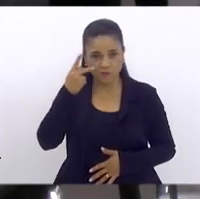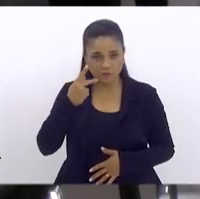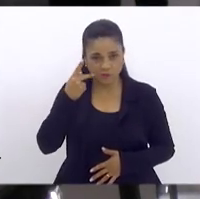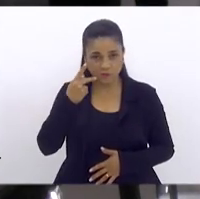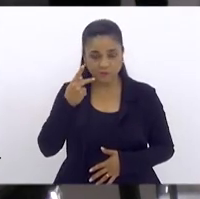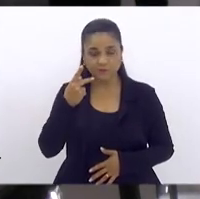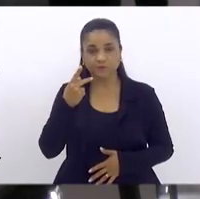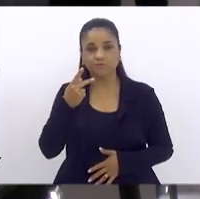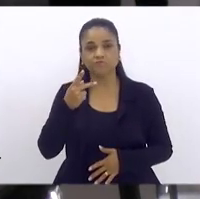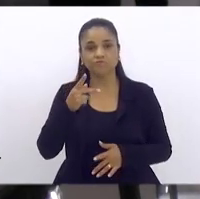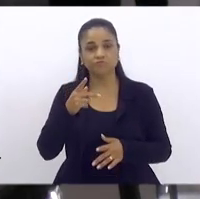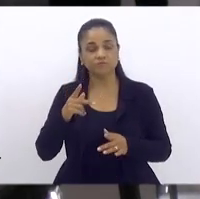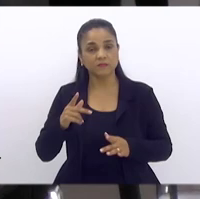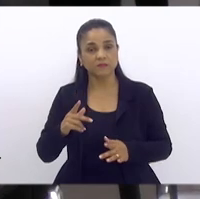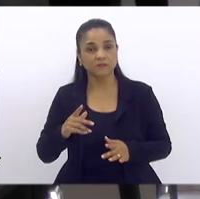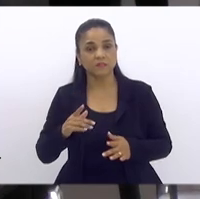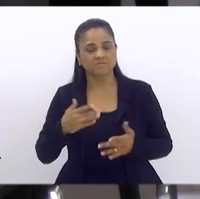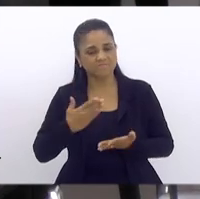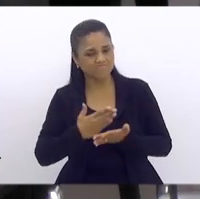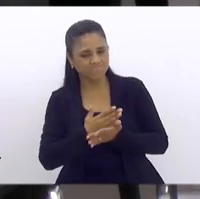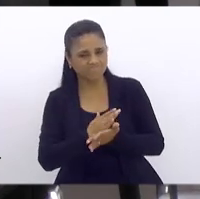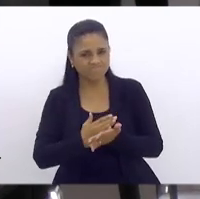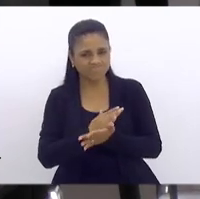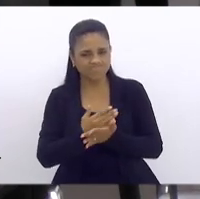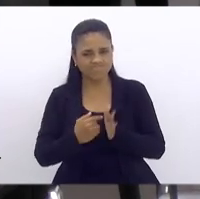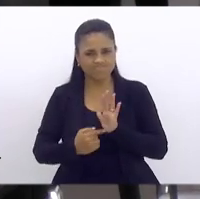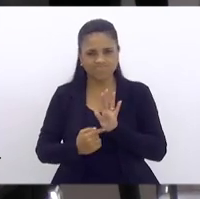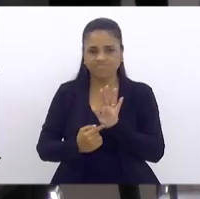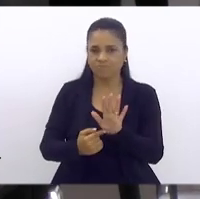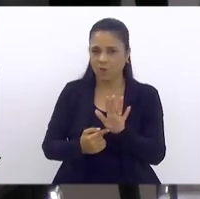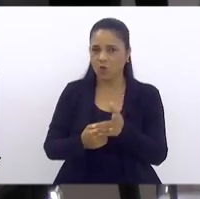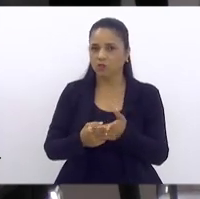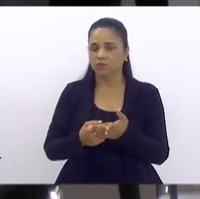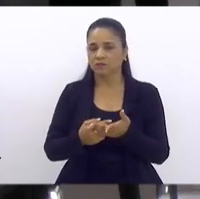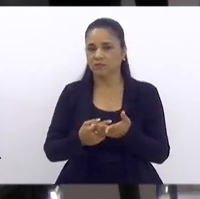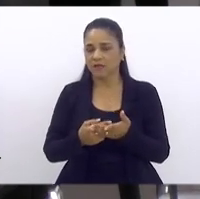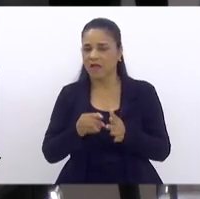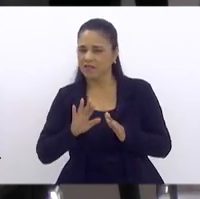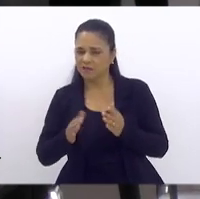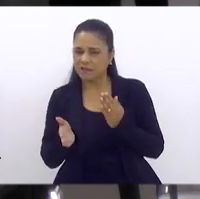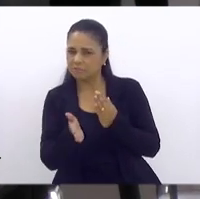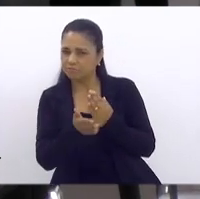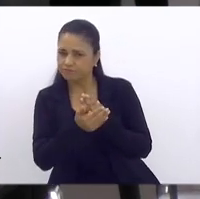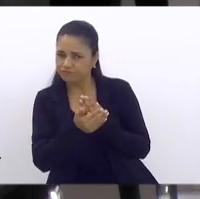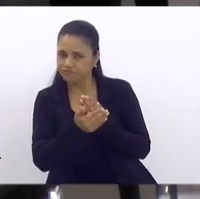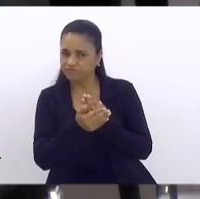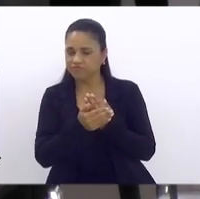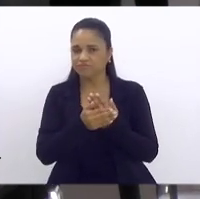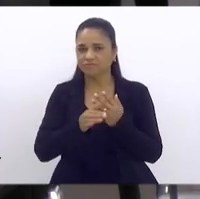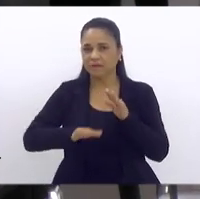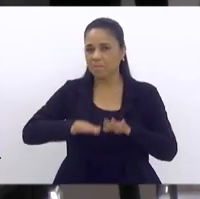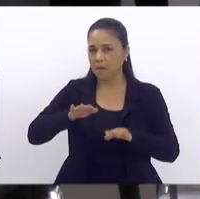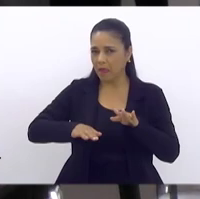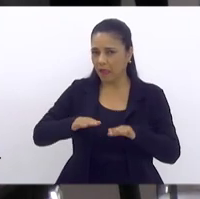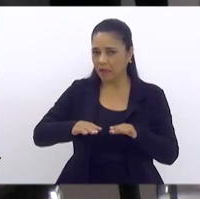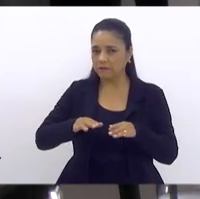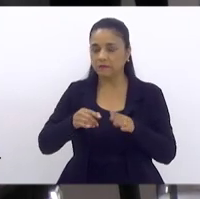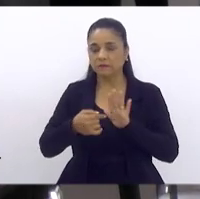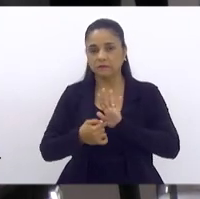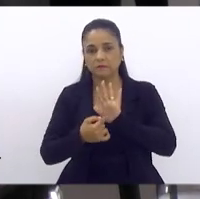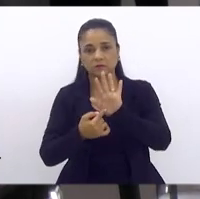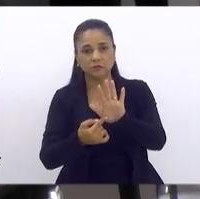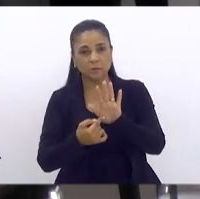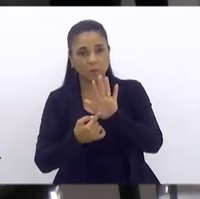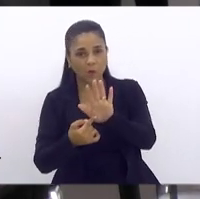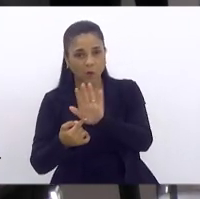aí a manifestação desse incômodo, algumas vezes, é bastante explícita, mas algumas vezes é muito camuflada. E aí o que a gente vem mostrando aqui, que